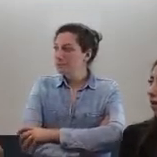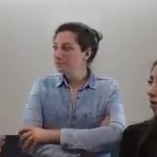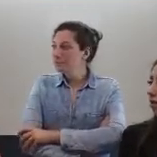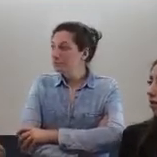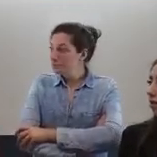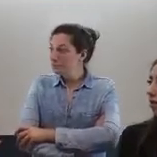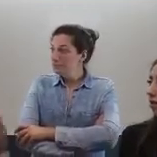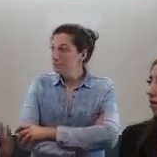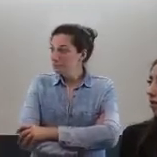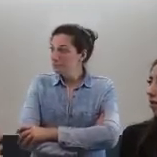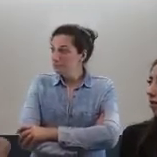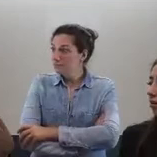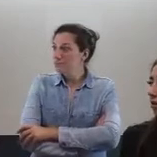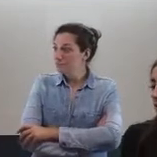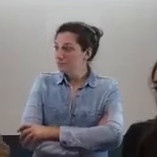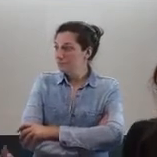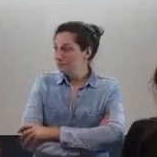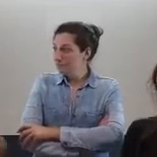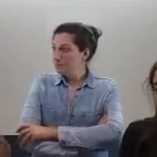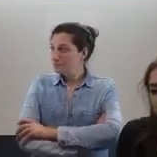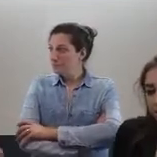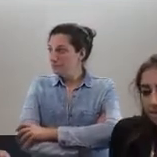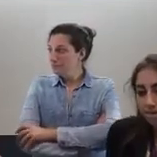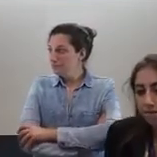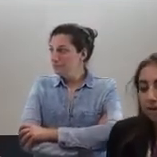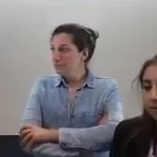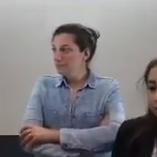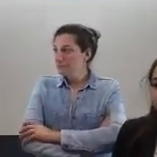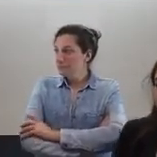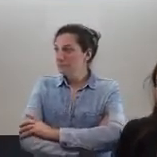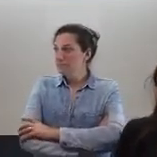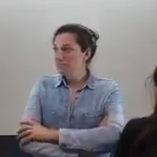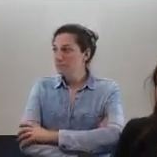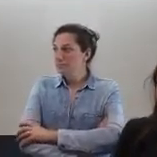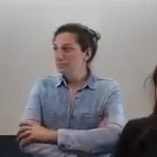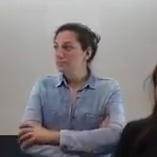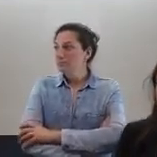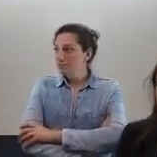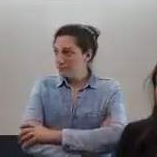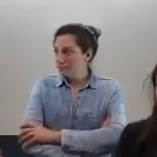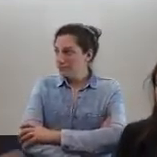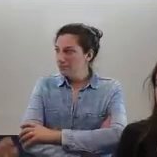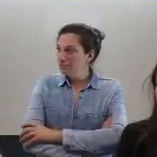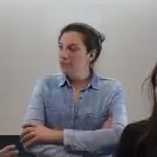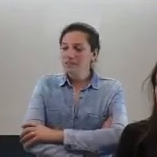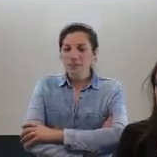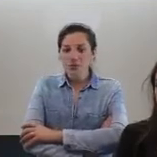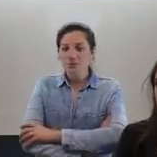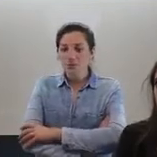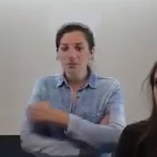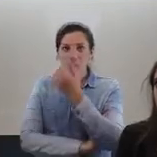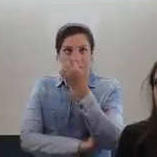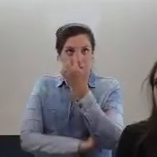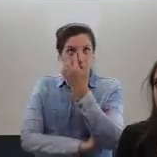os pesquisadores estão tão ali na pesquisa e tem artigos que eles precisam mesmo que tenham na referencial teórico deles, e aí a gente consegue